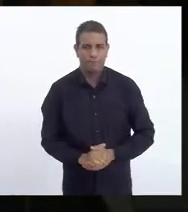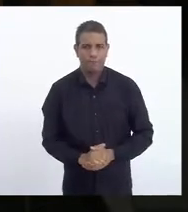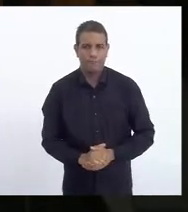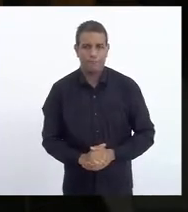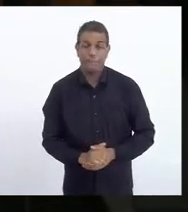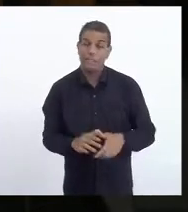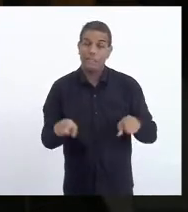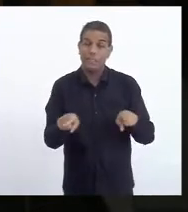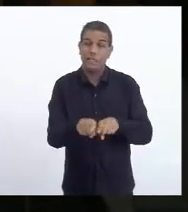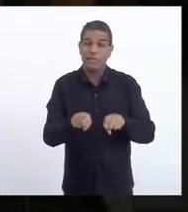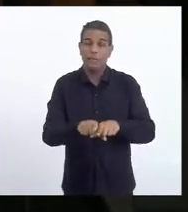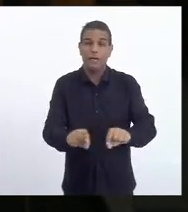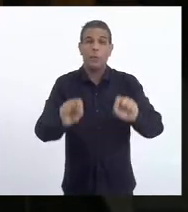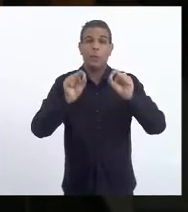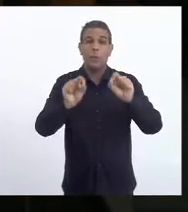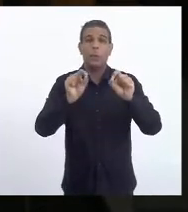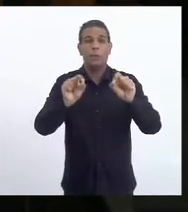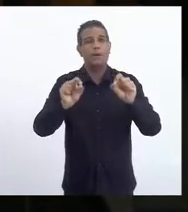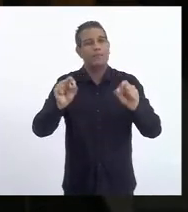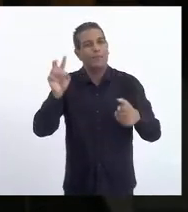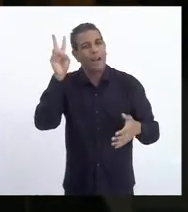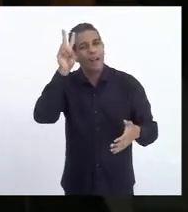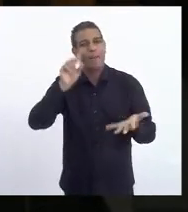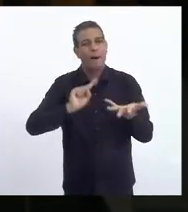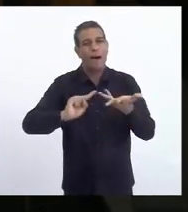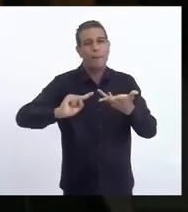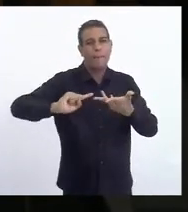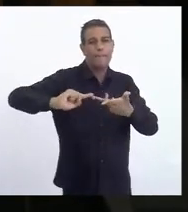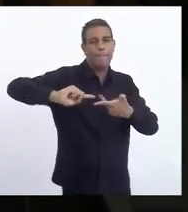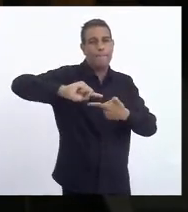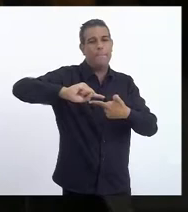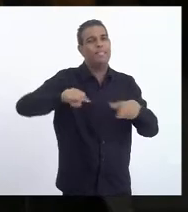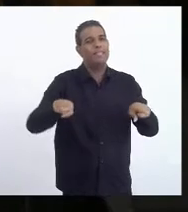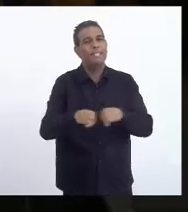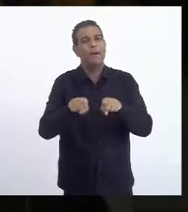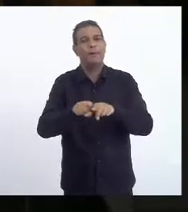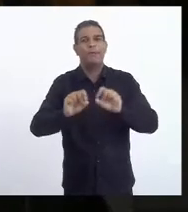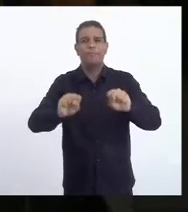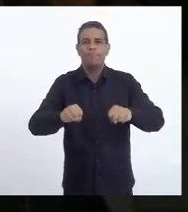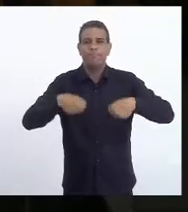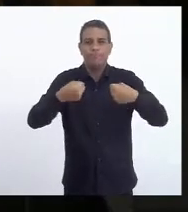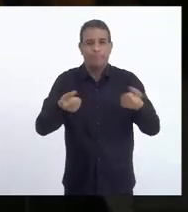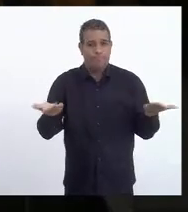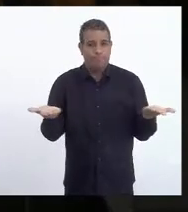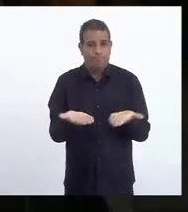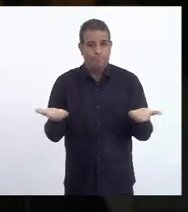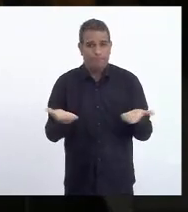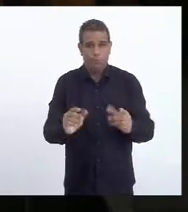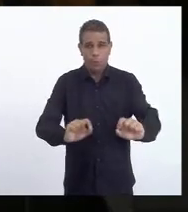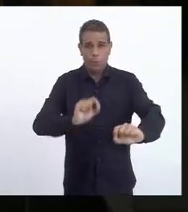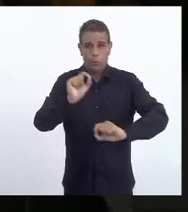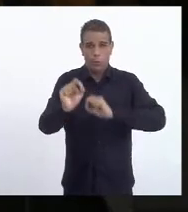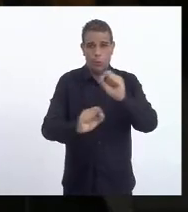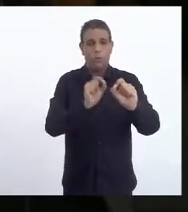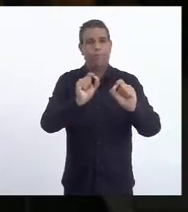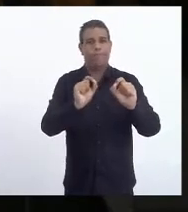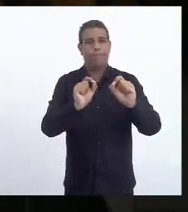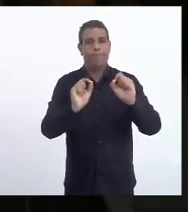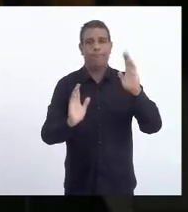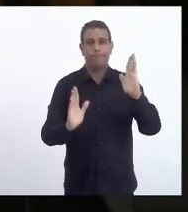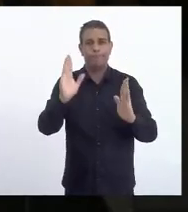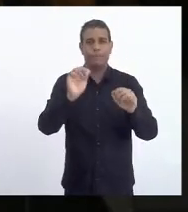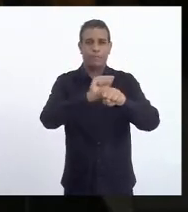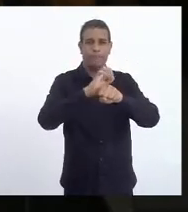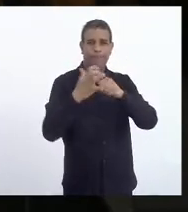é tão bem lembrado fruto que período de pandemia a senhora Presidente